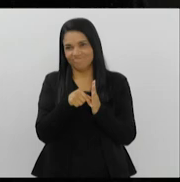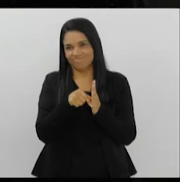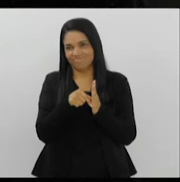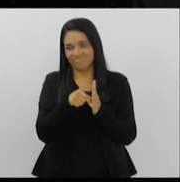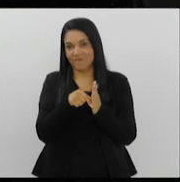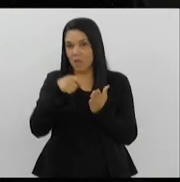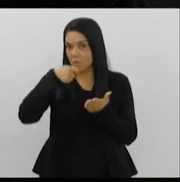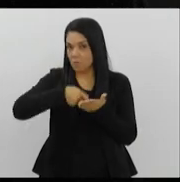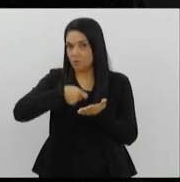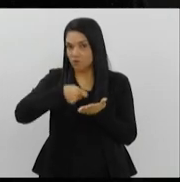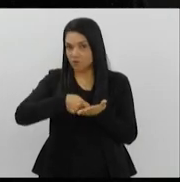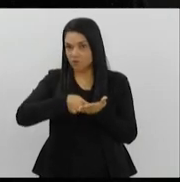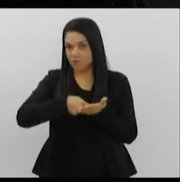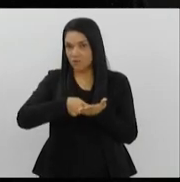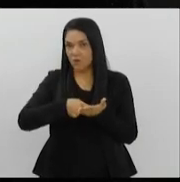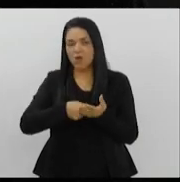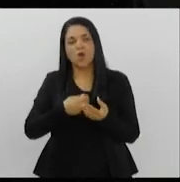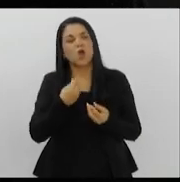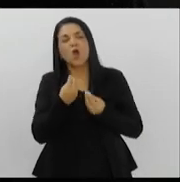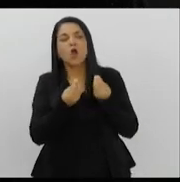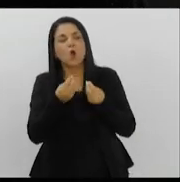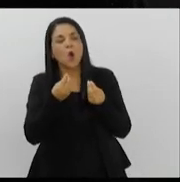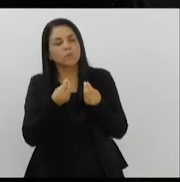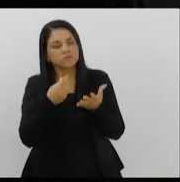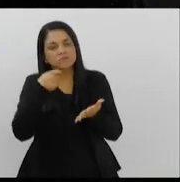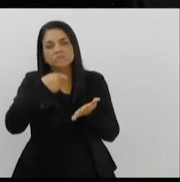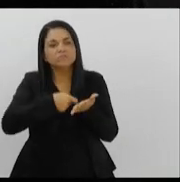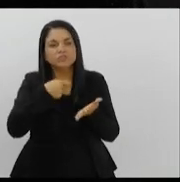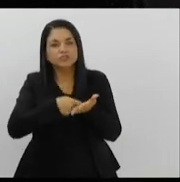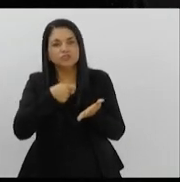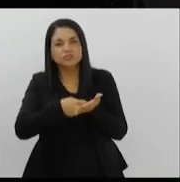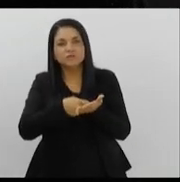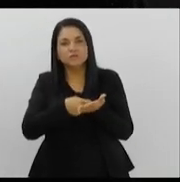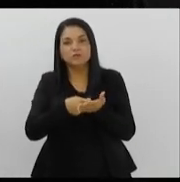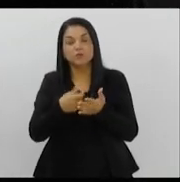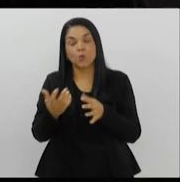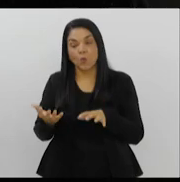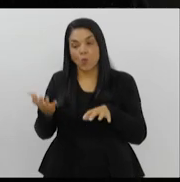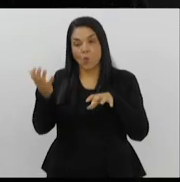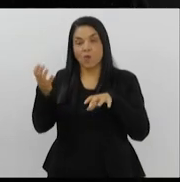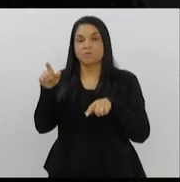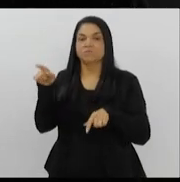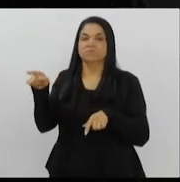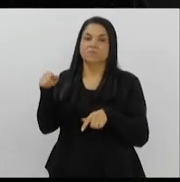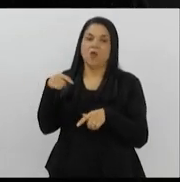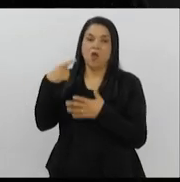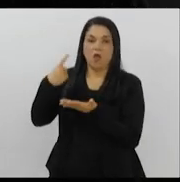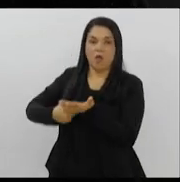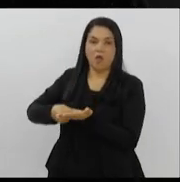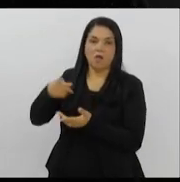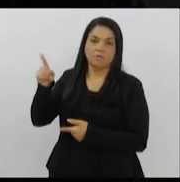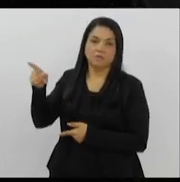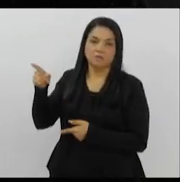impositivo. Aí você vai dizer, mas como impositivo se isso é uma tarefa do Congresso Nacional? Sim,